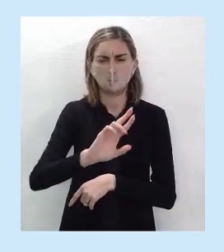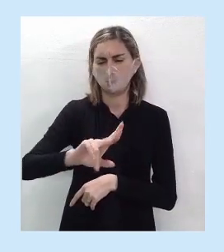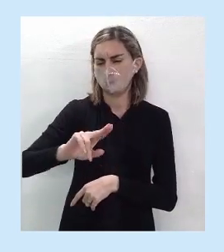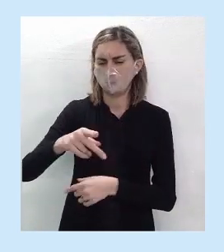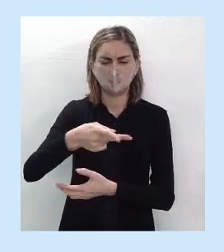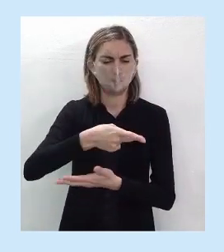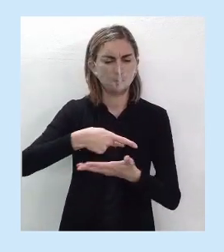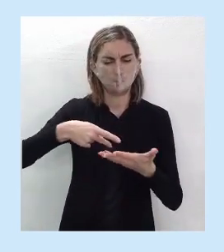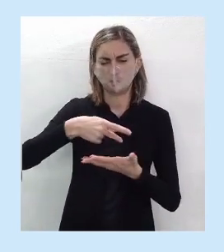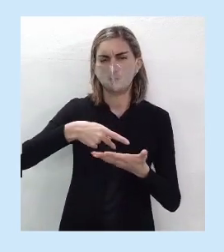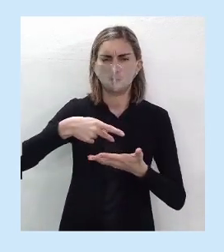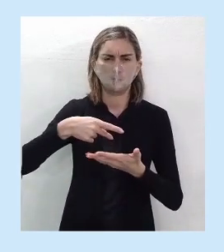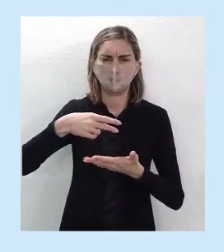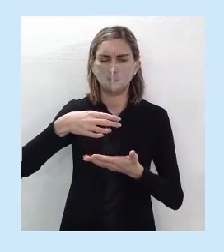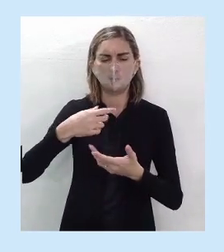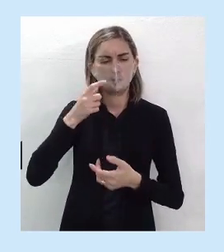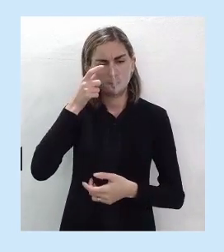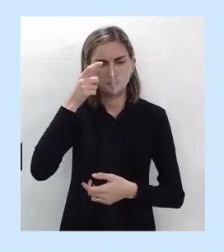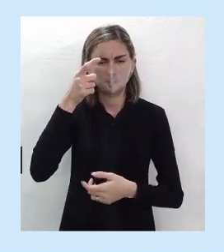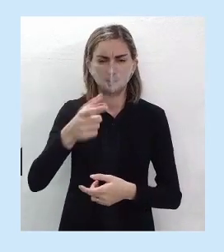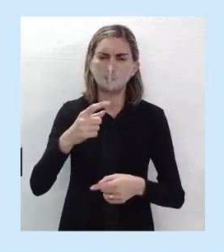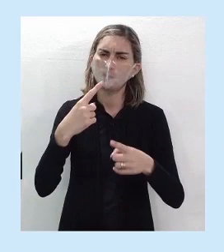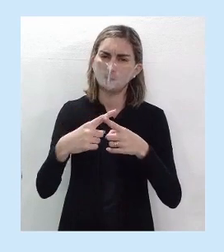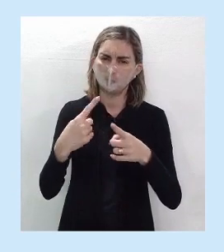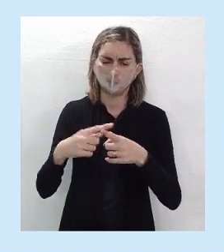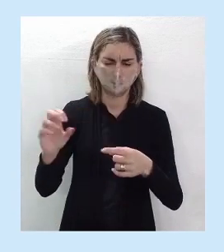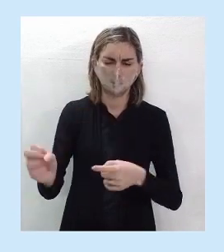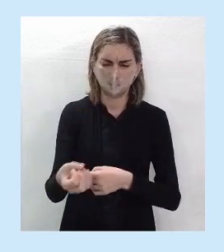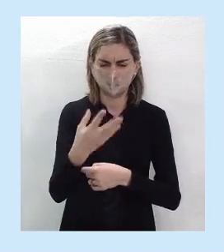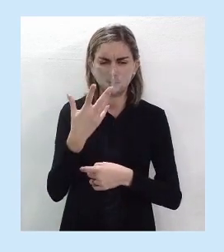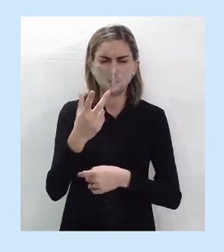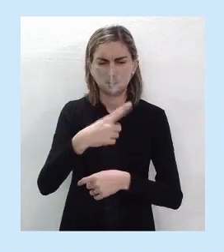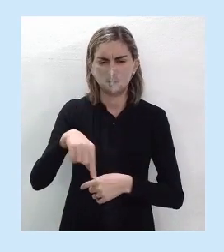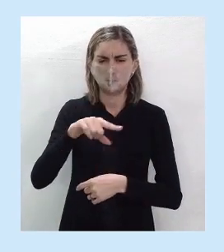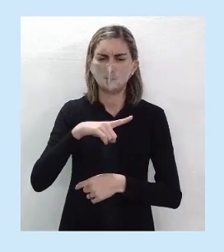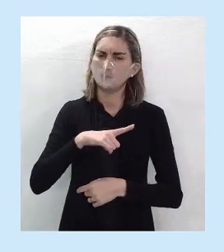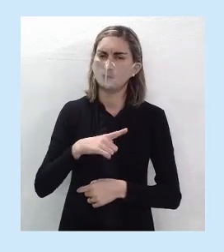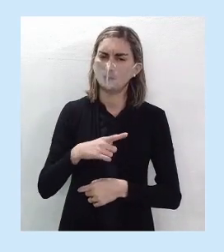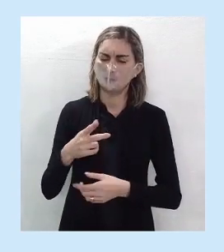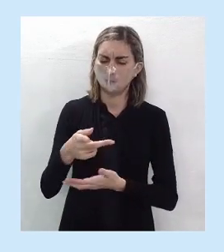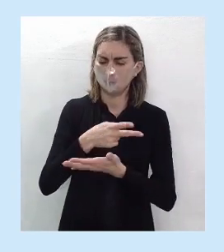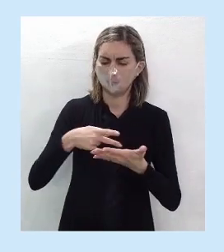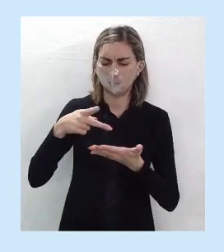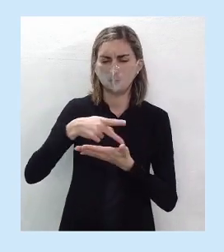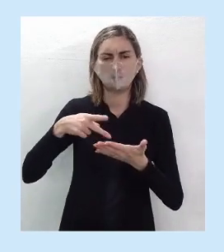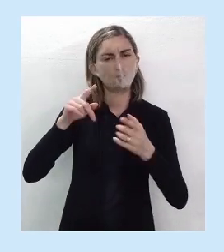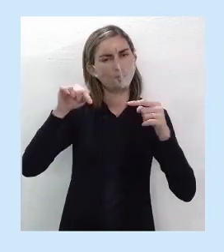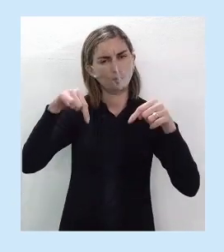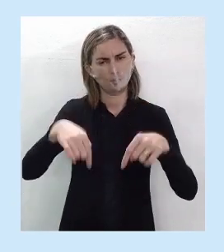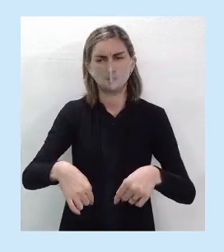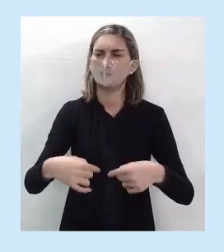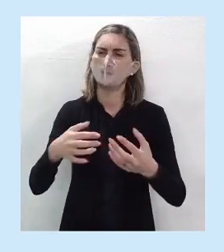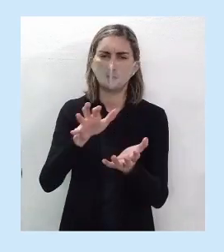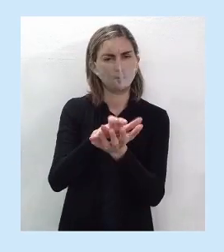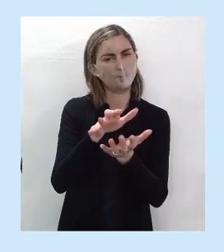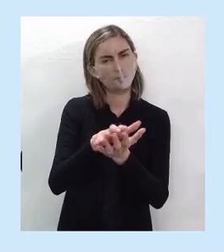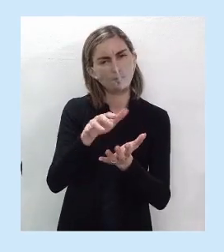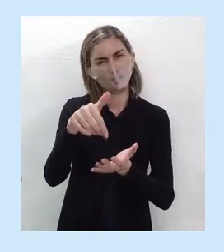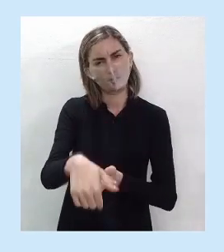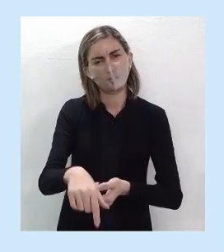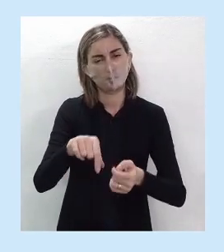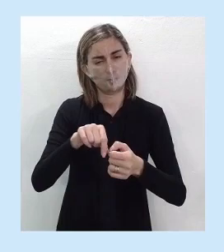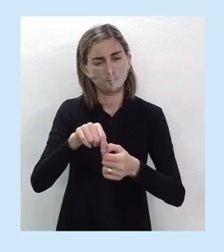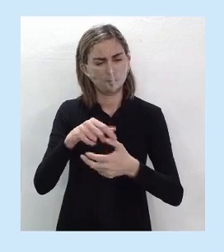assim, poema-objeto. É interessante porque atualmente nós temos um poeta aqui, não é,